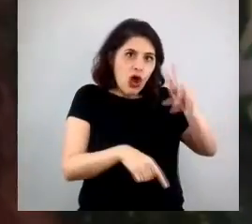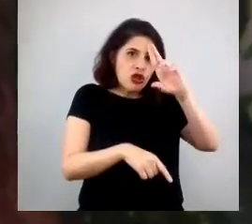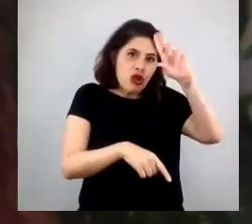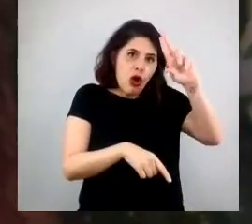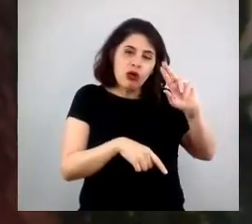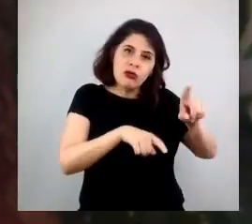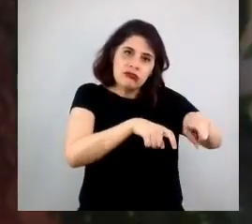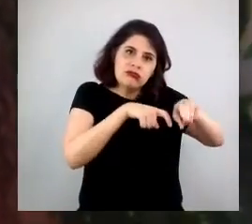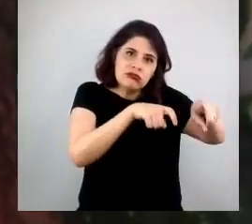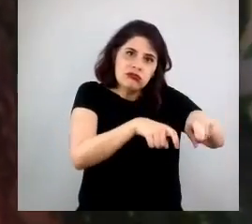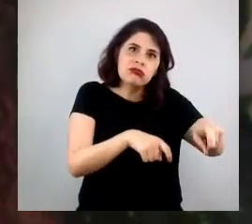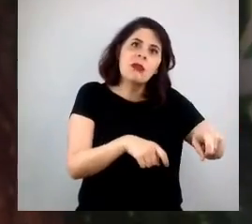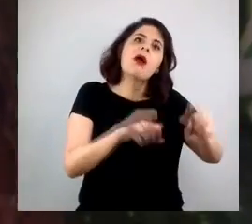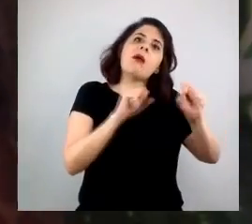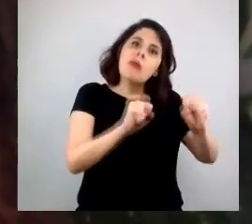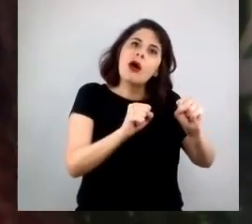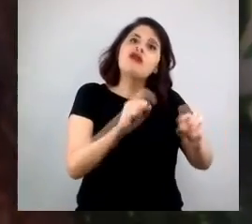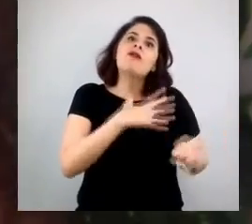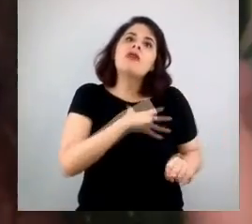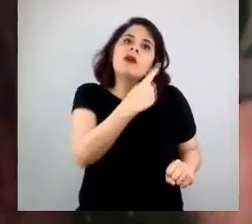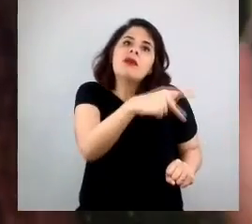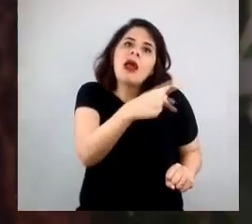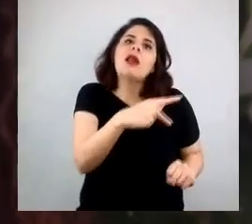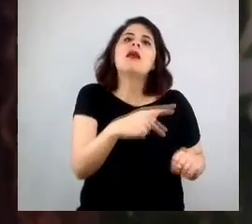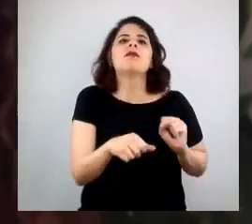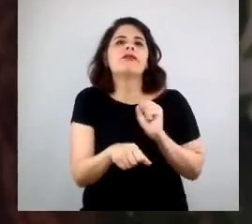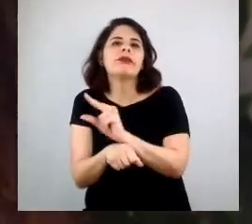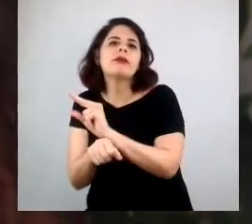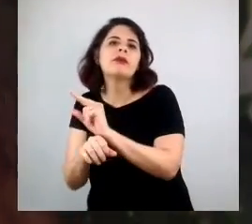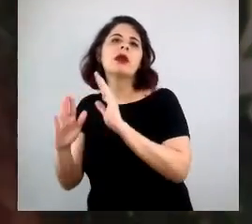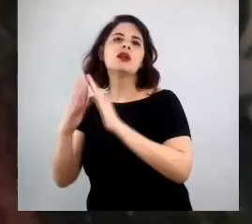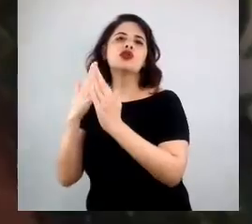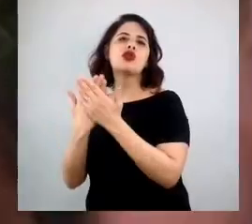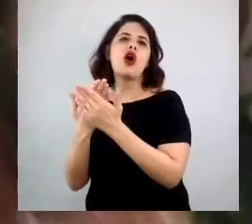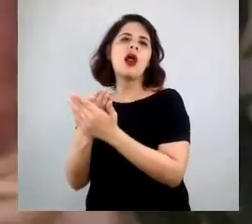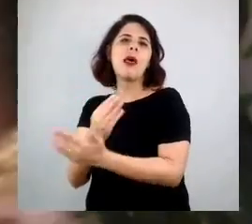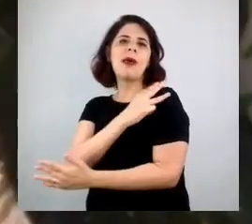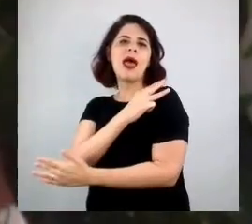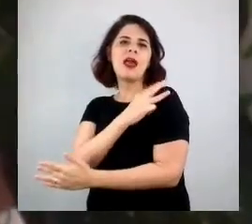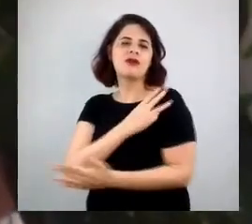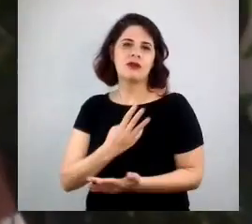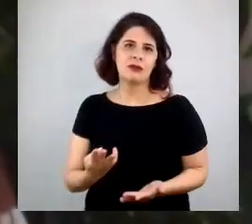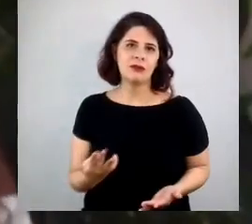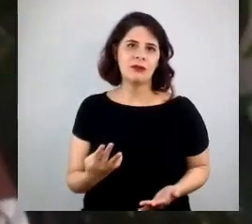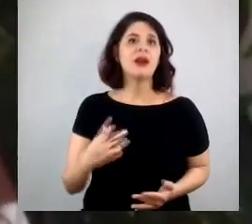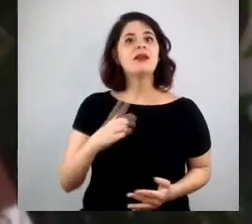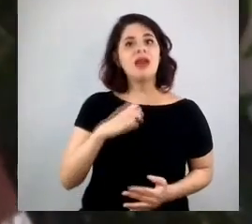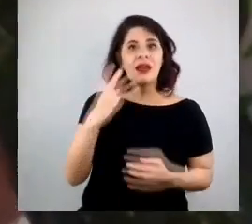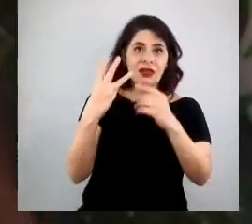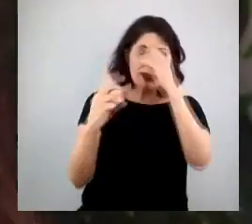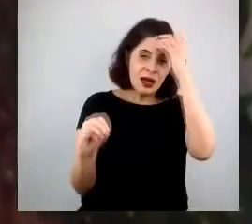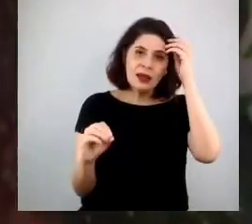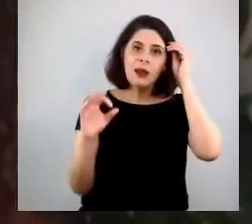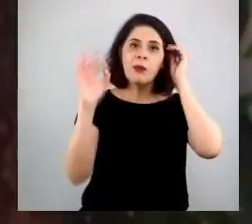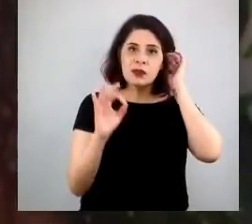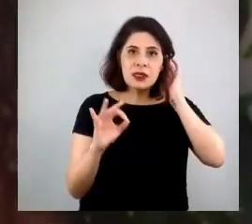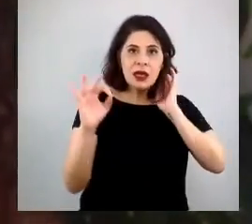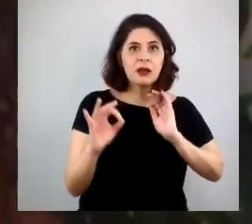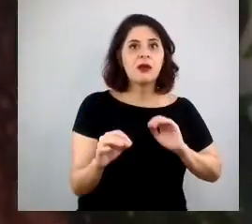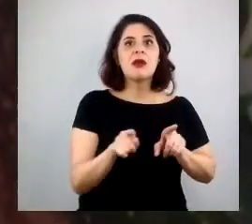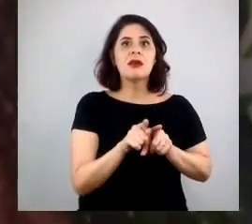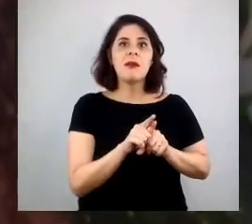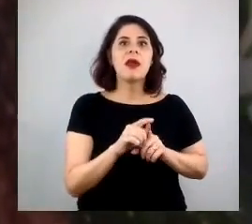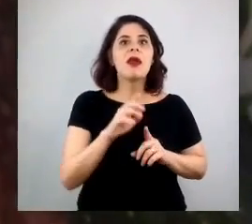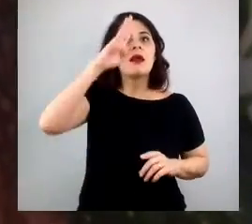médio, que era 30%, o ensino médio, e o ensino superior, 50% eles tinham